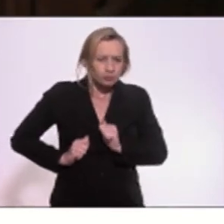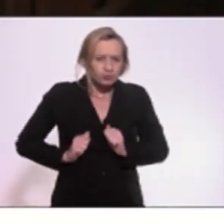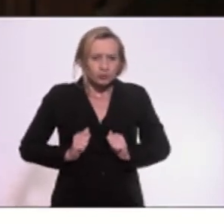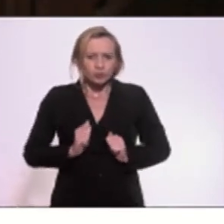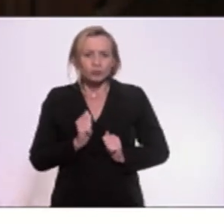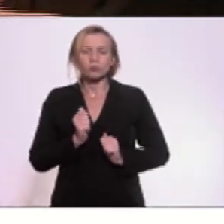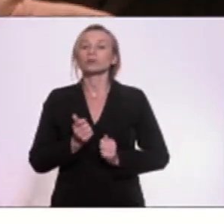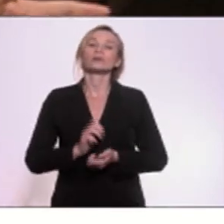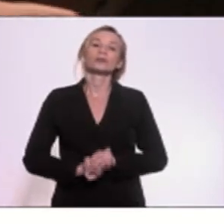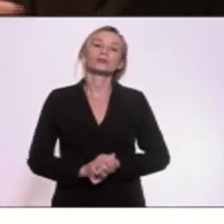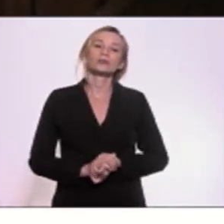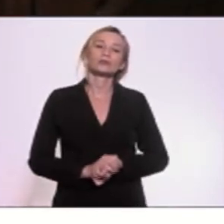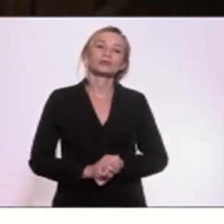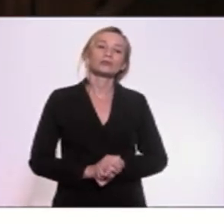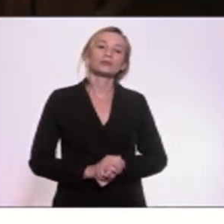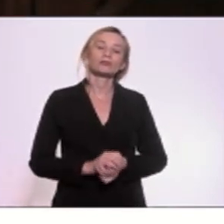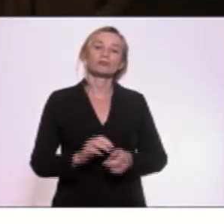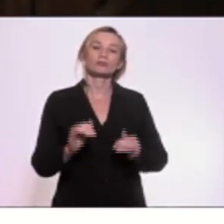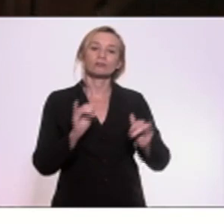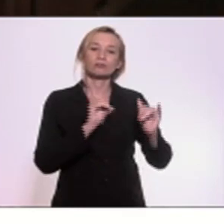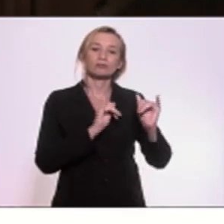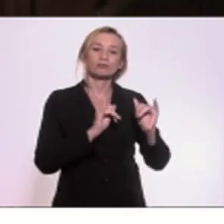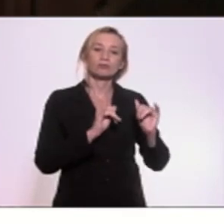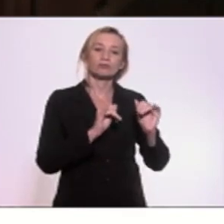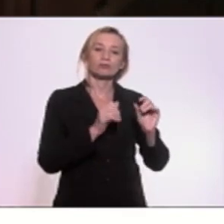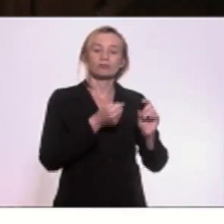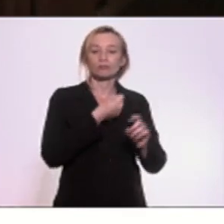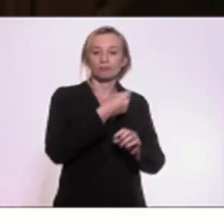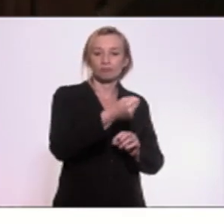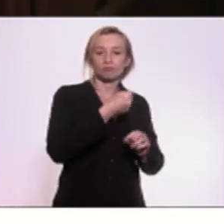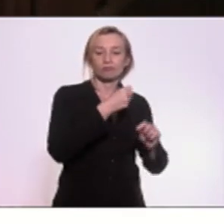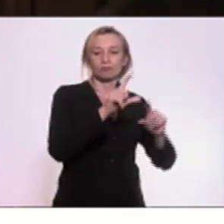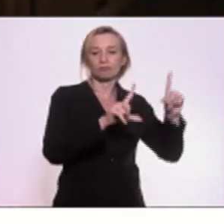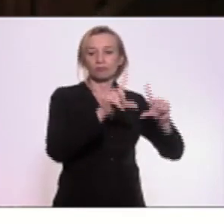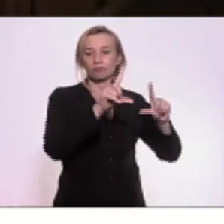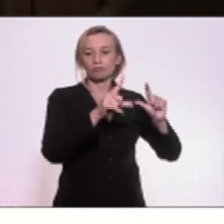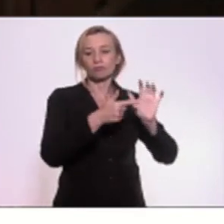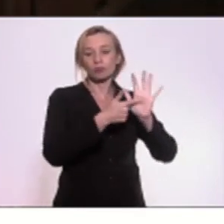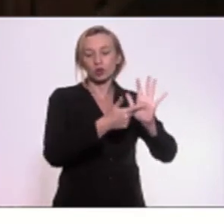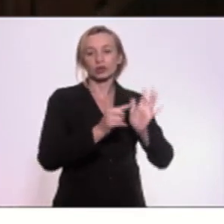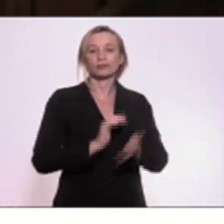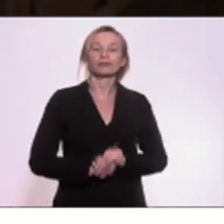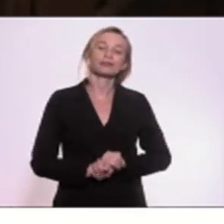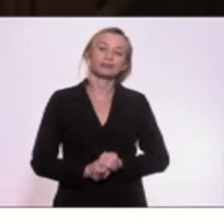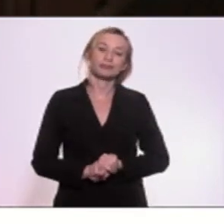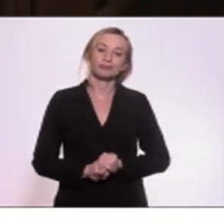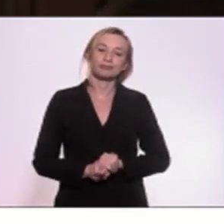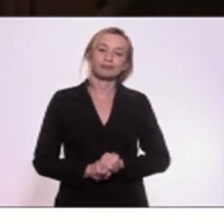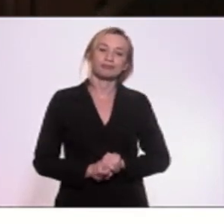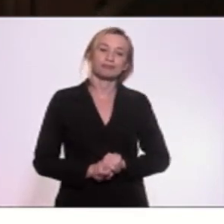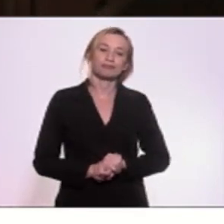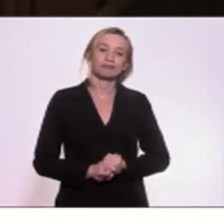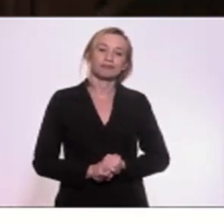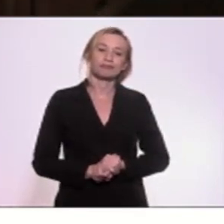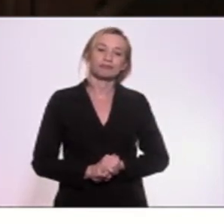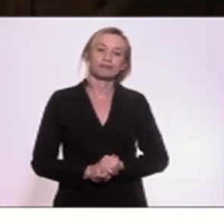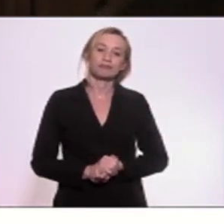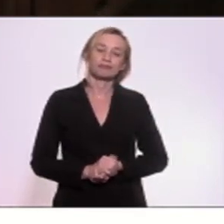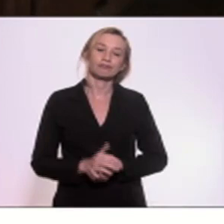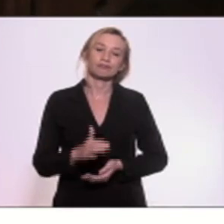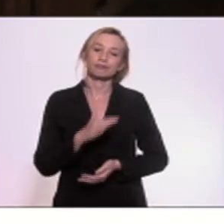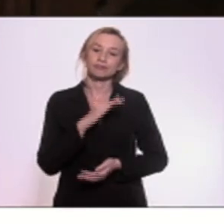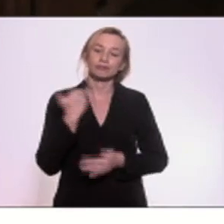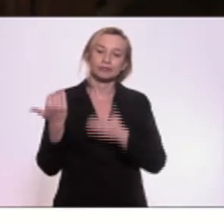arraigados que o noticiário cotidiano nos mostra. Desde das